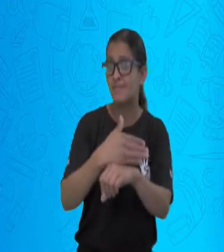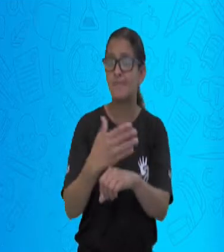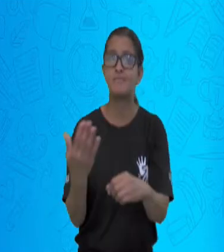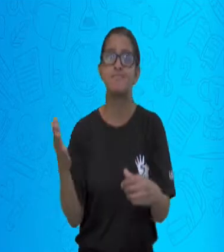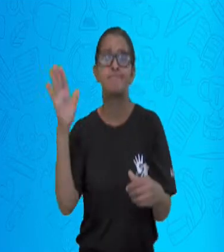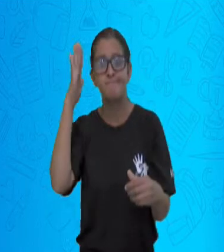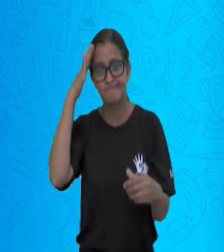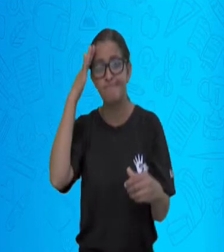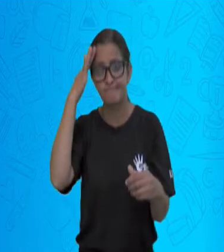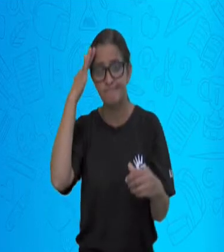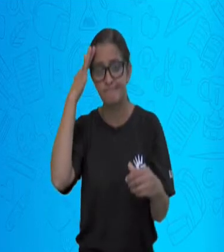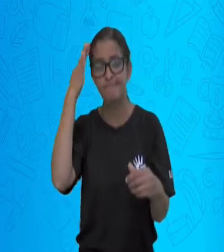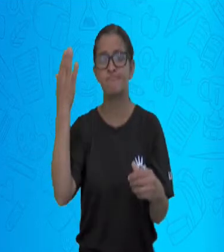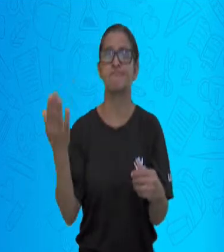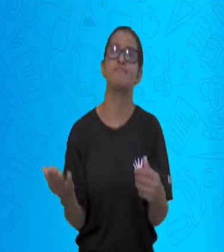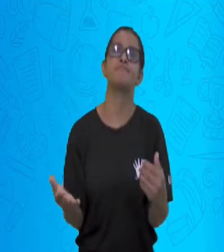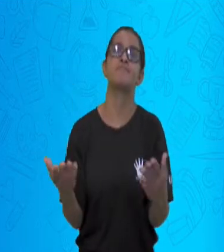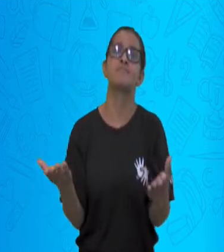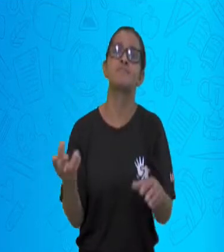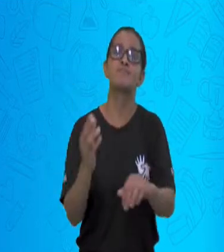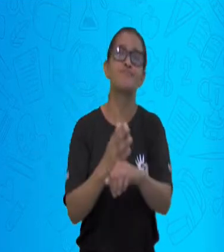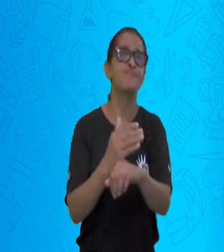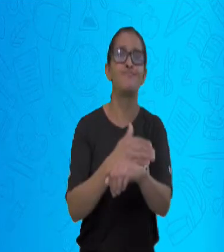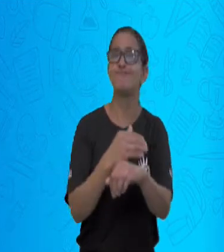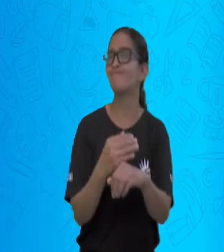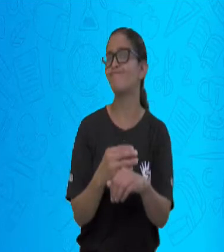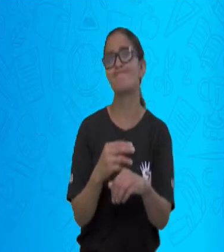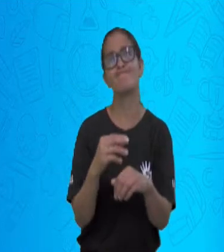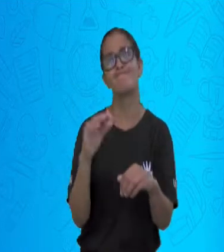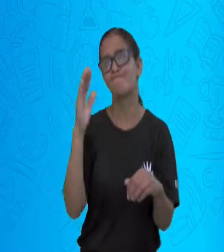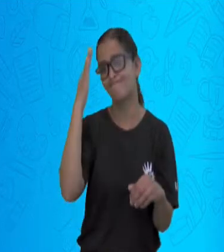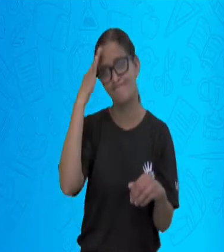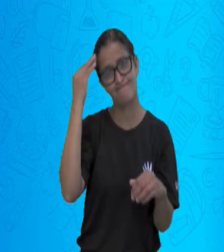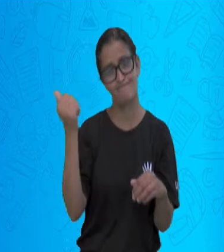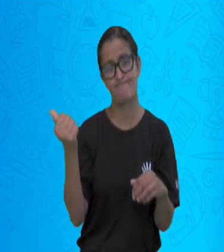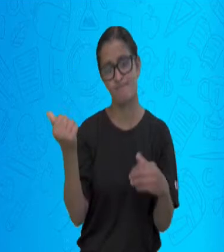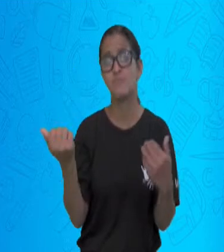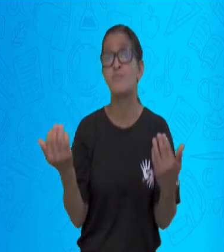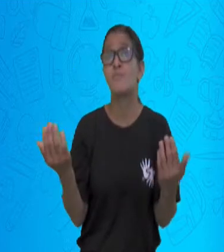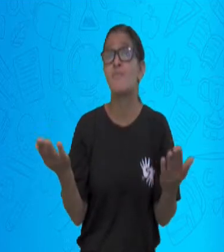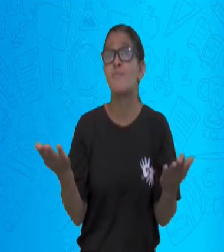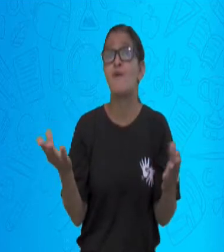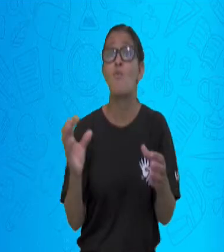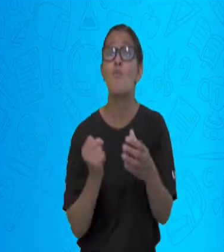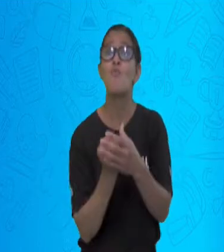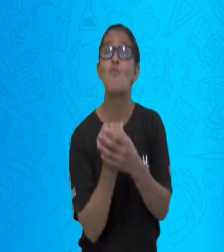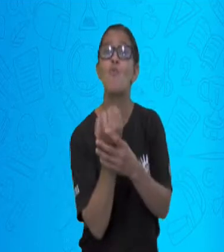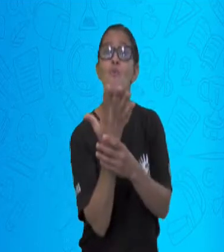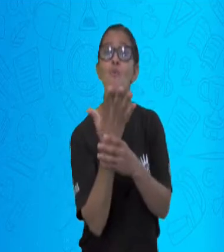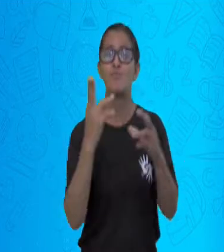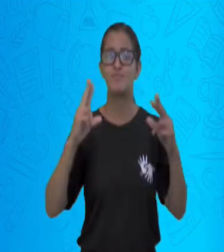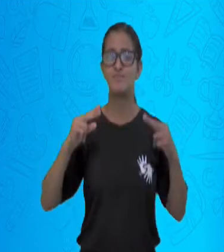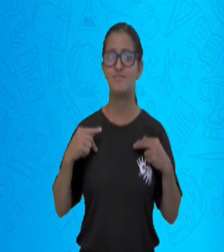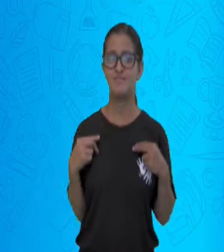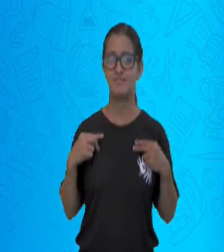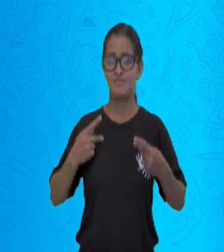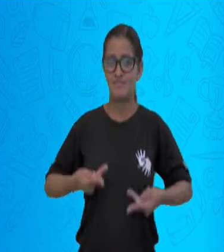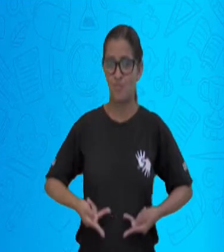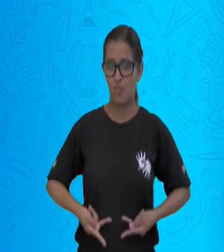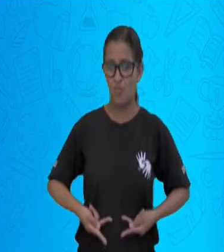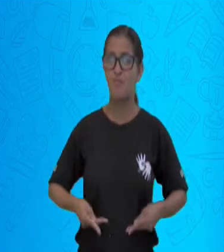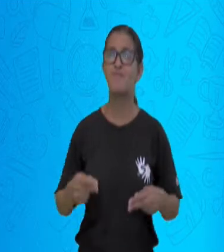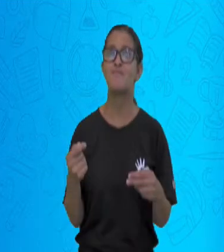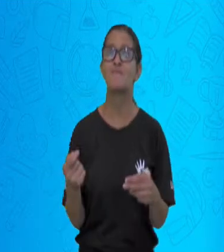de horas, e outras formas de contar o tempo. São frutos da criação humana, na qual chamamos de